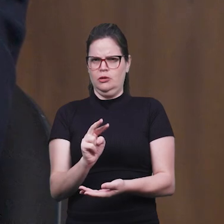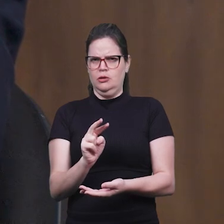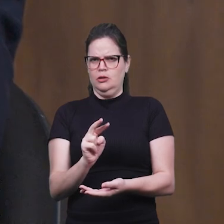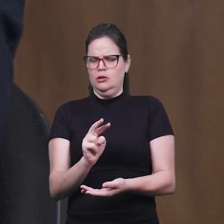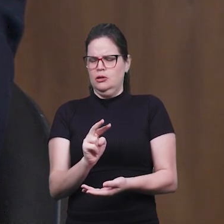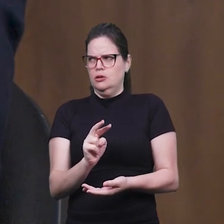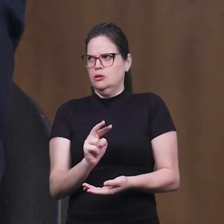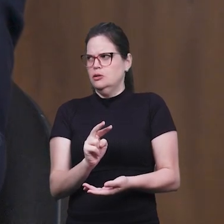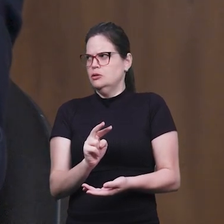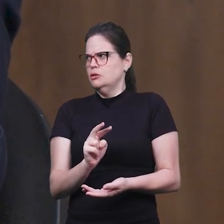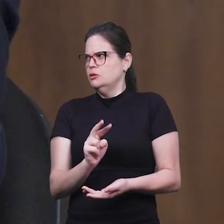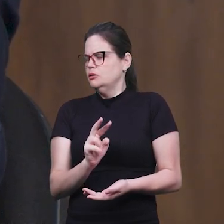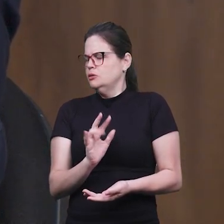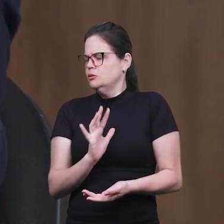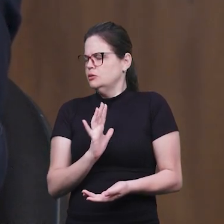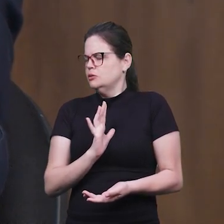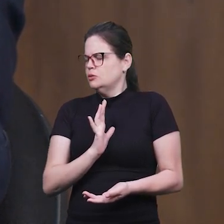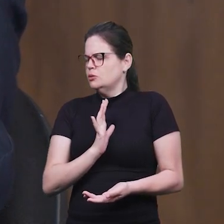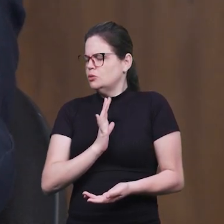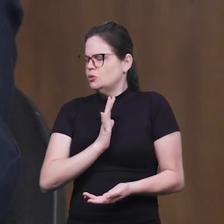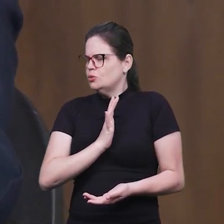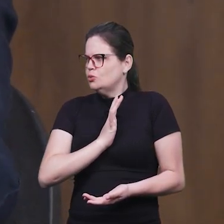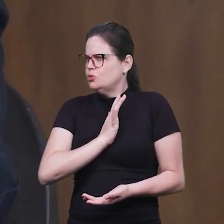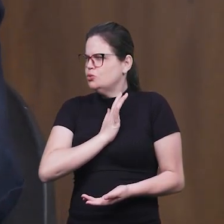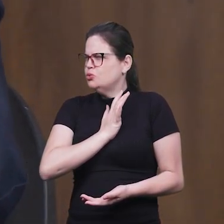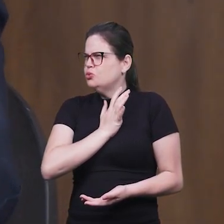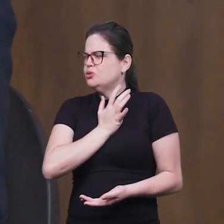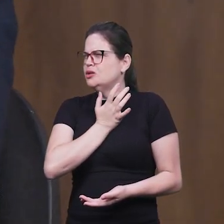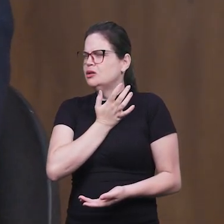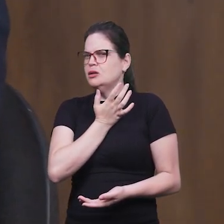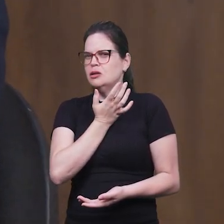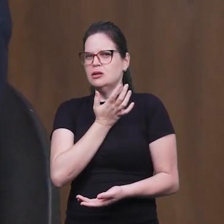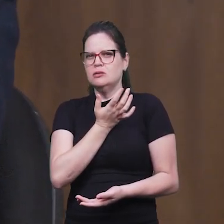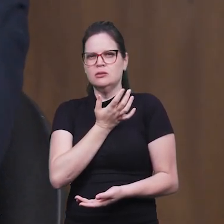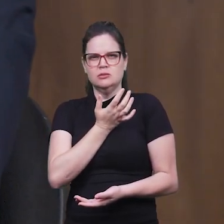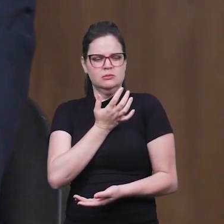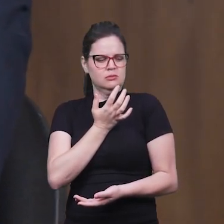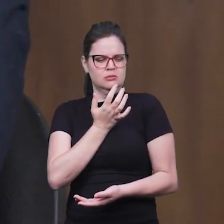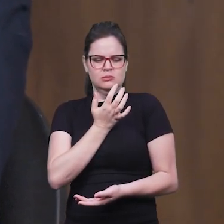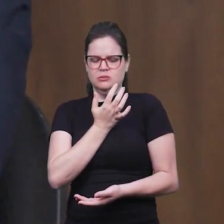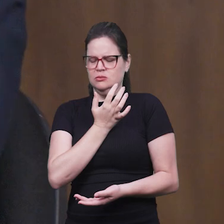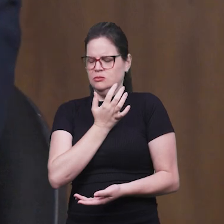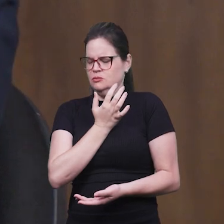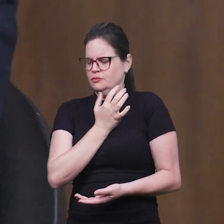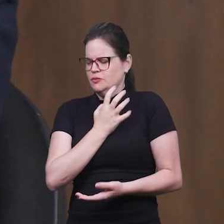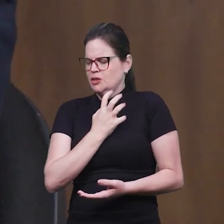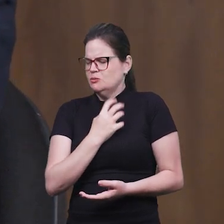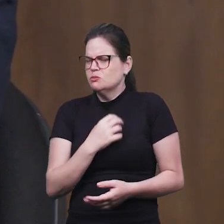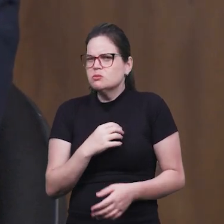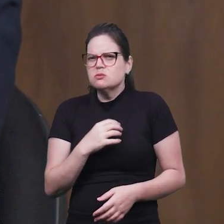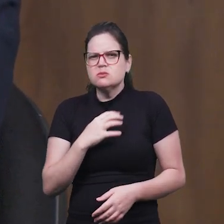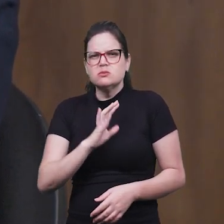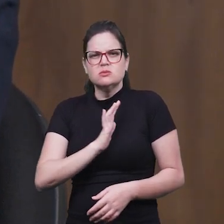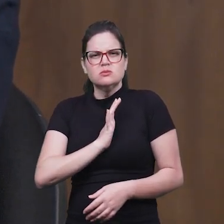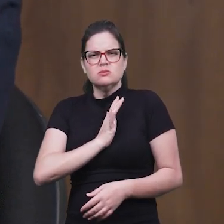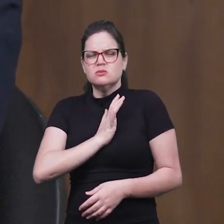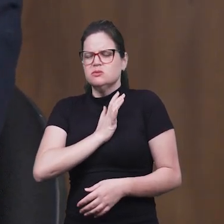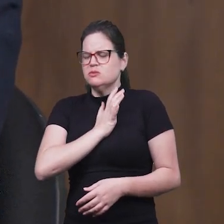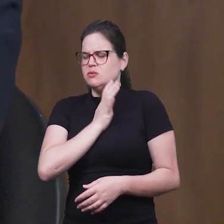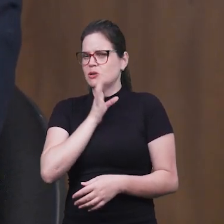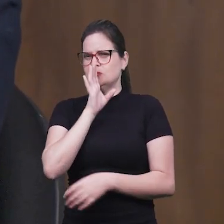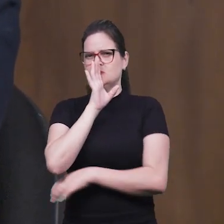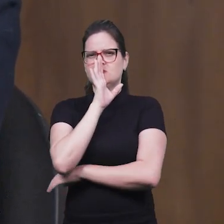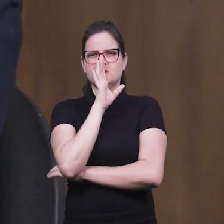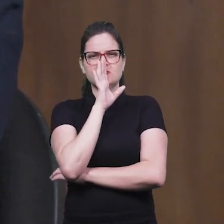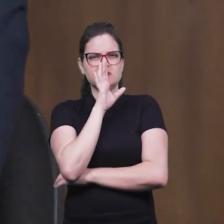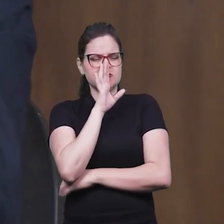sensação horrível. Eu assim, me embruteci. Quer dizer, a fé desapareceu. Eu olhei para aquele